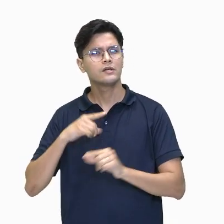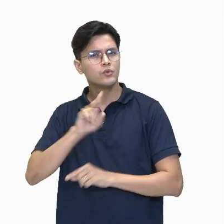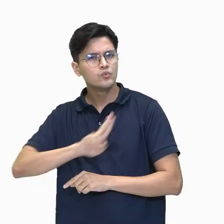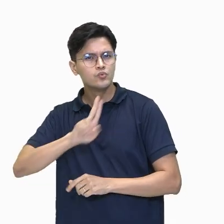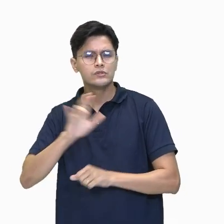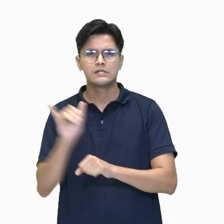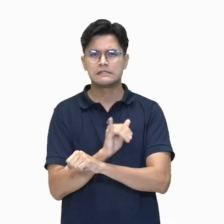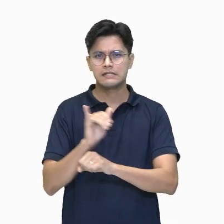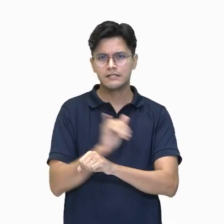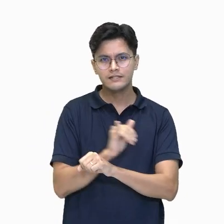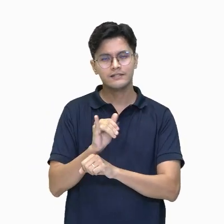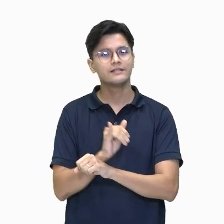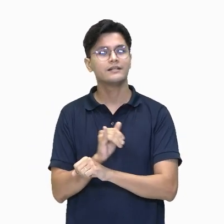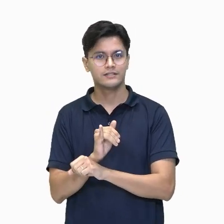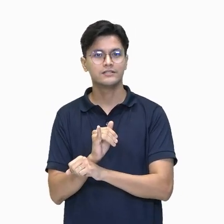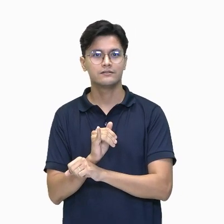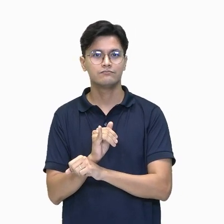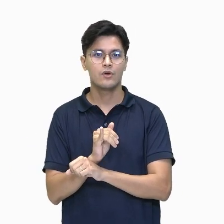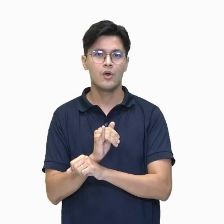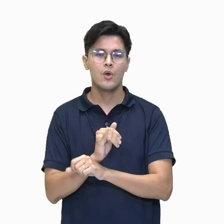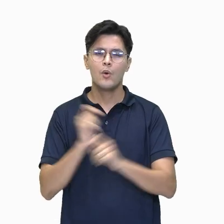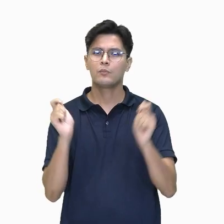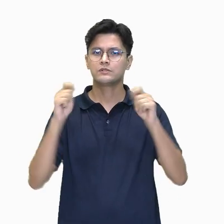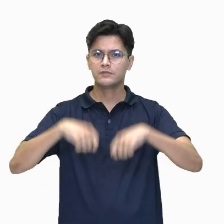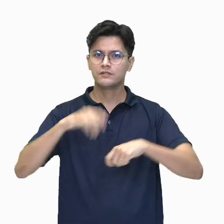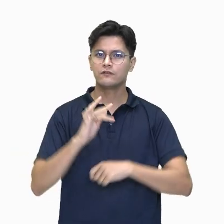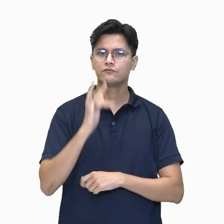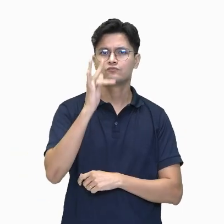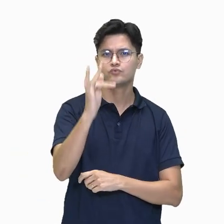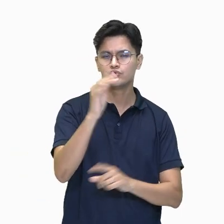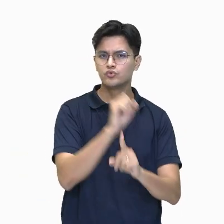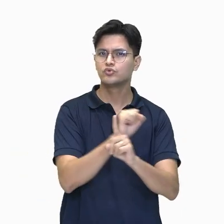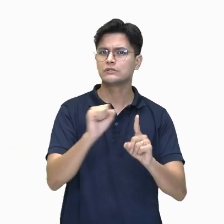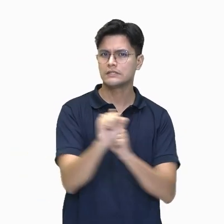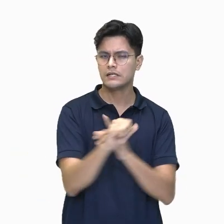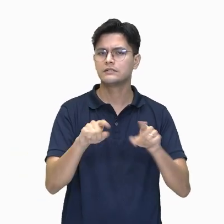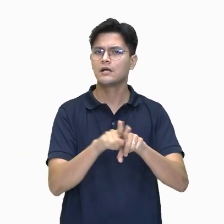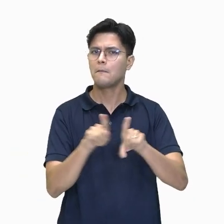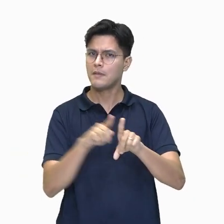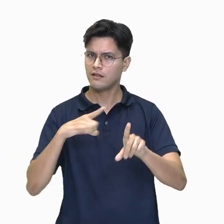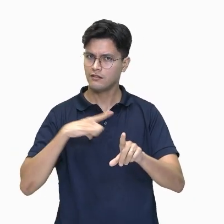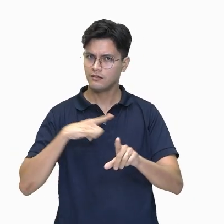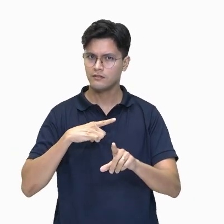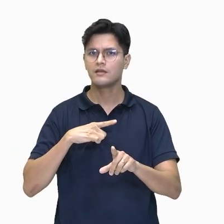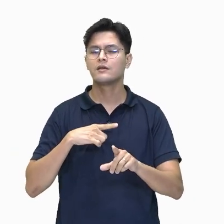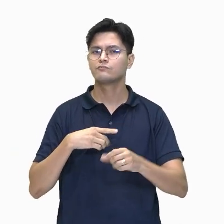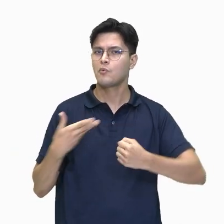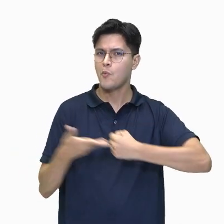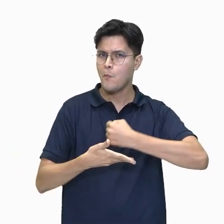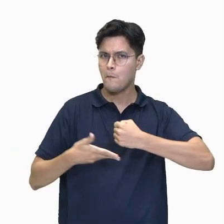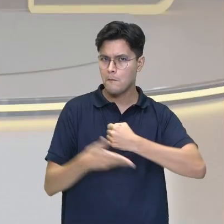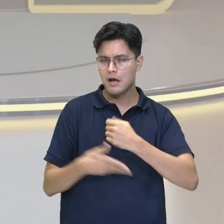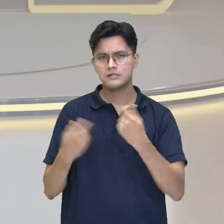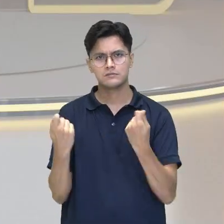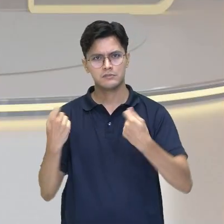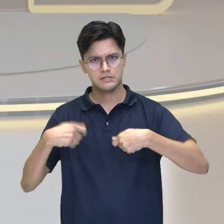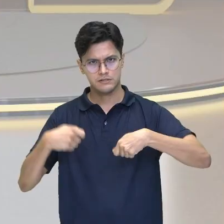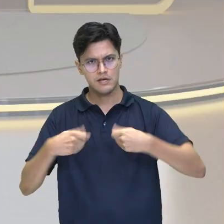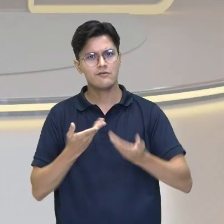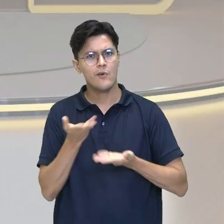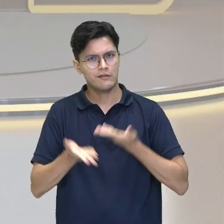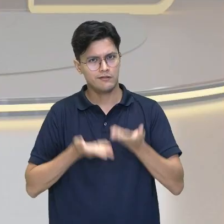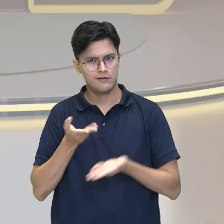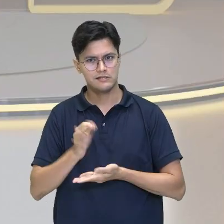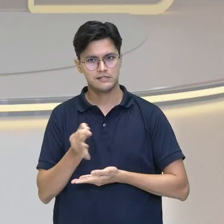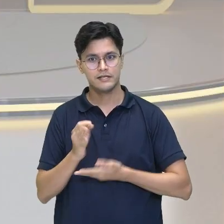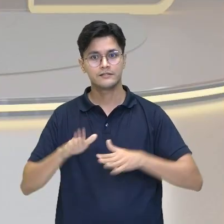falar de sustentabilidade, né, professora? Isso. Por quê? De onde vem essa palavra sustentabilidade? Então, sustentabilidade